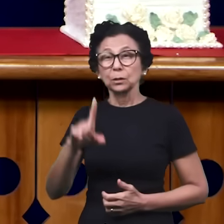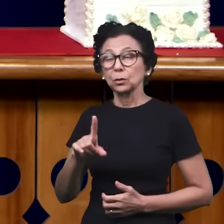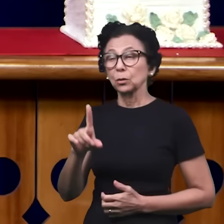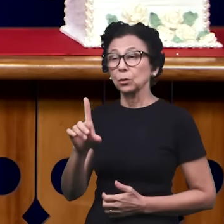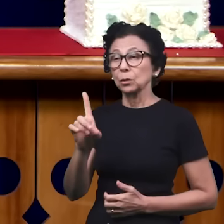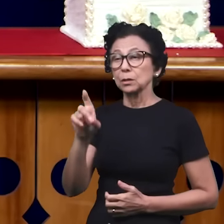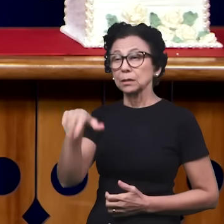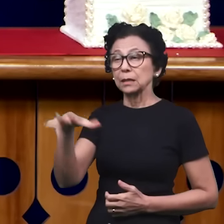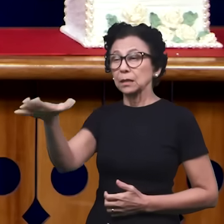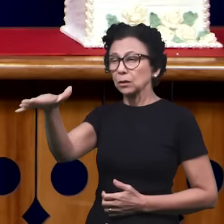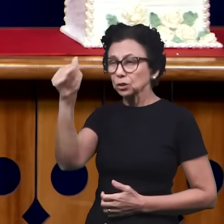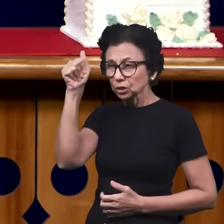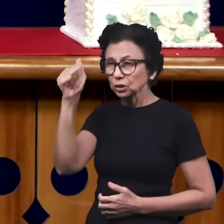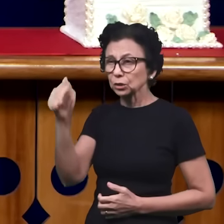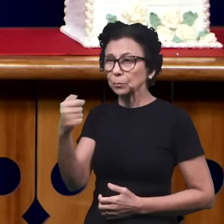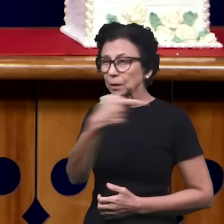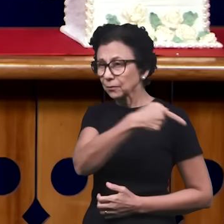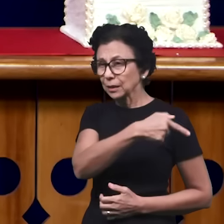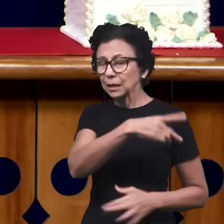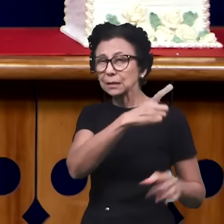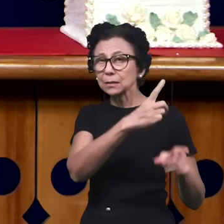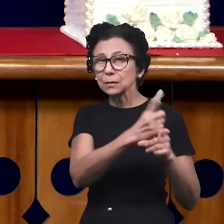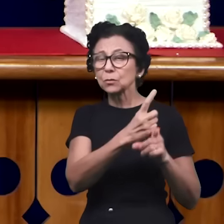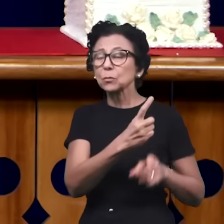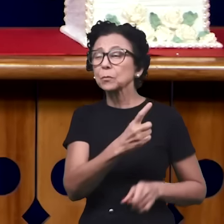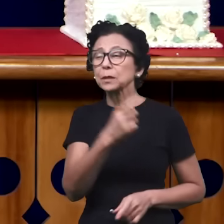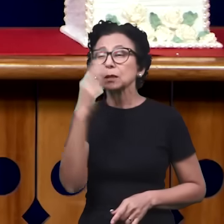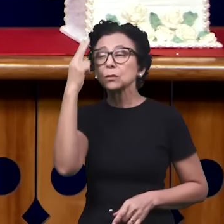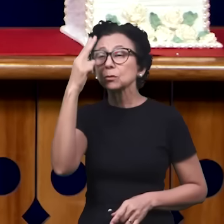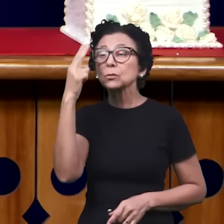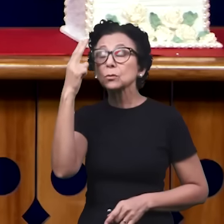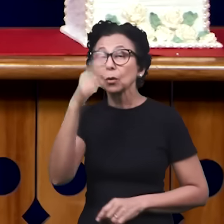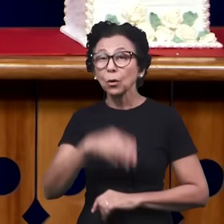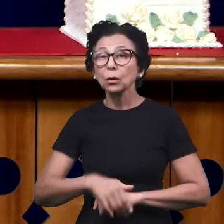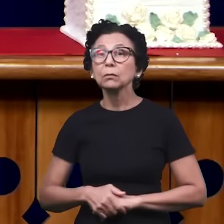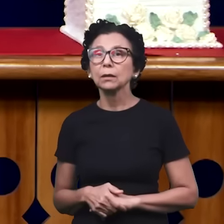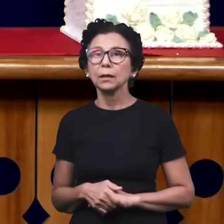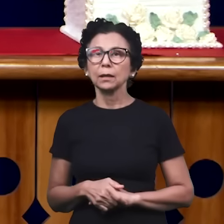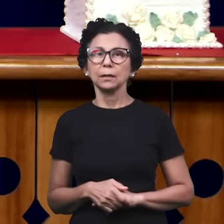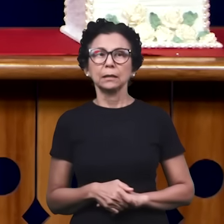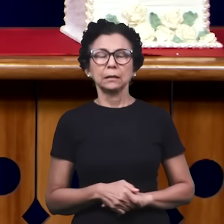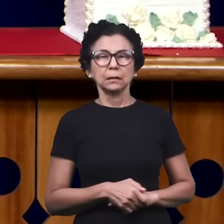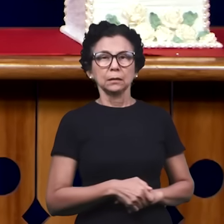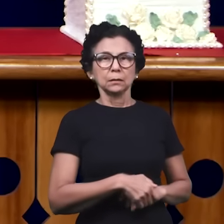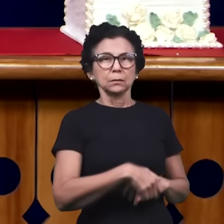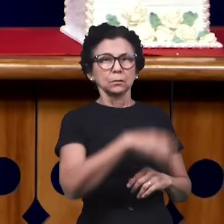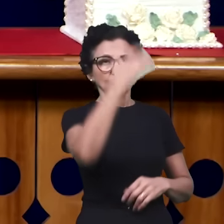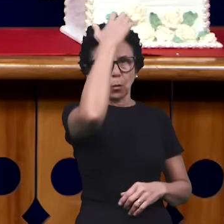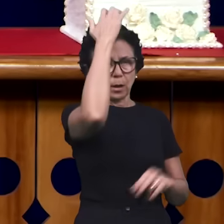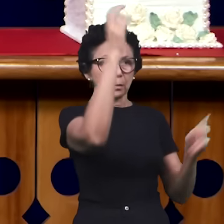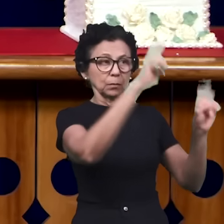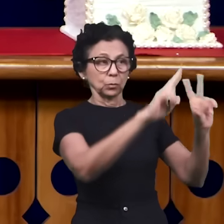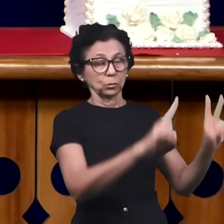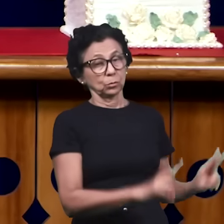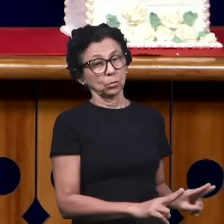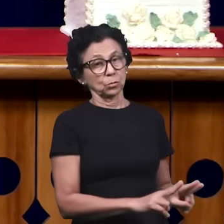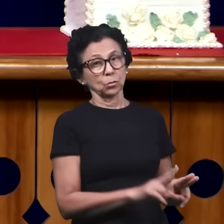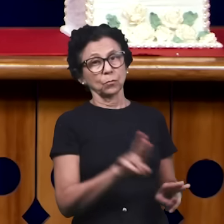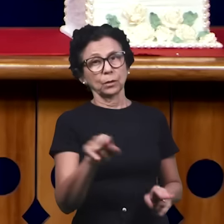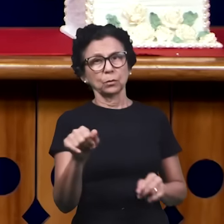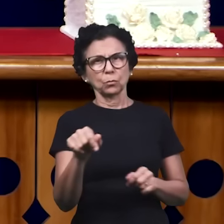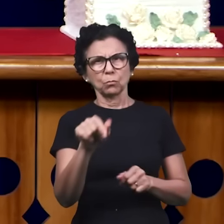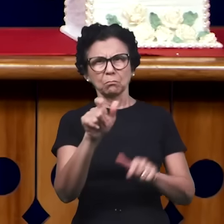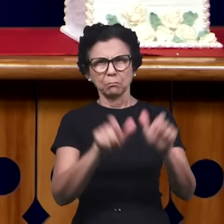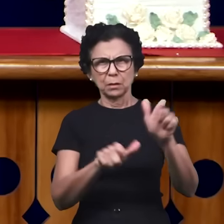para salvar todos aqueles que estavam ao redor, todos aqueles que eram sábios, porque Nabucodonosor tinha dado uma sentença de morte, vocês vão morrer. Mas Daniel